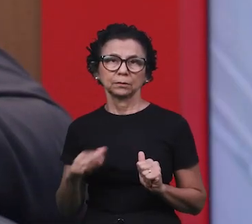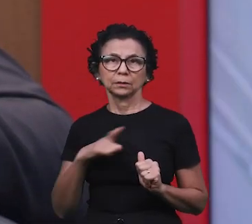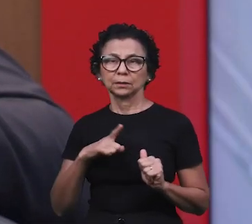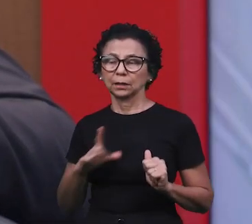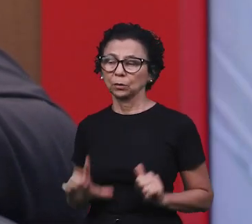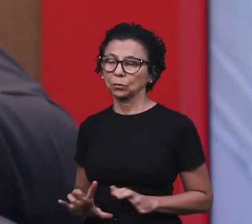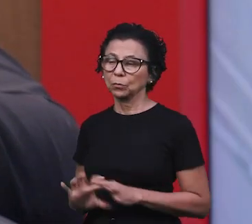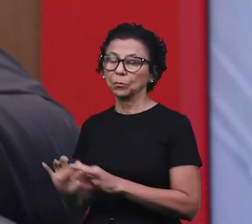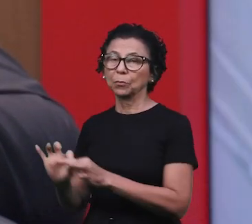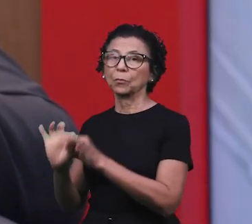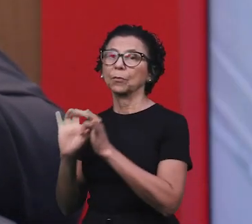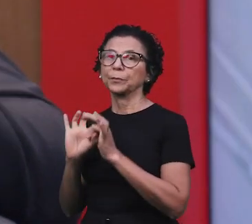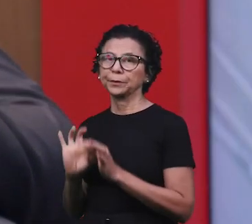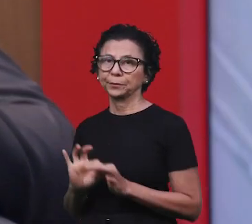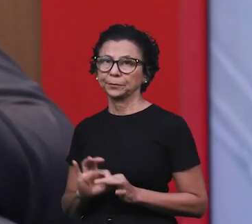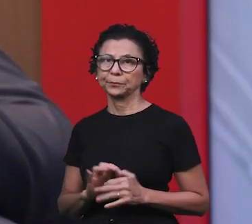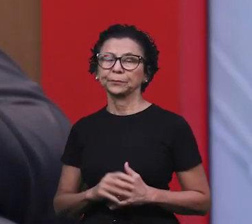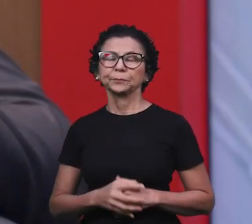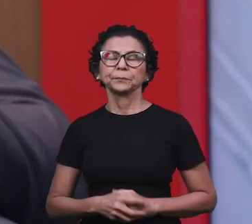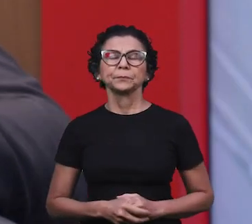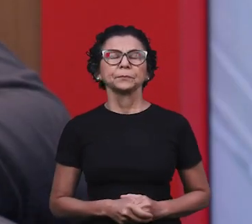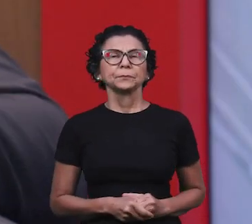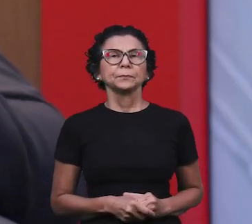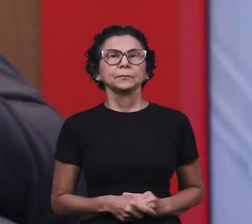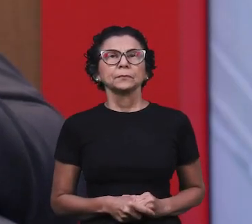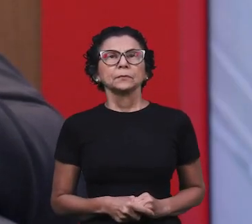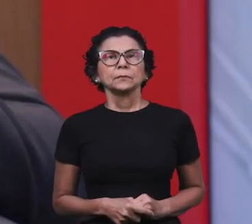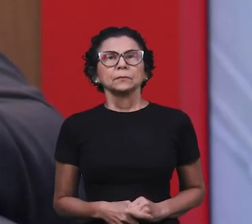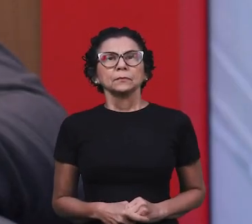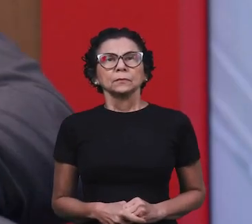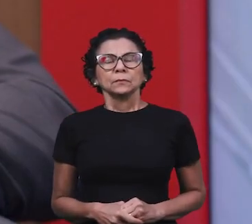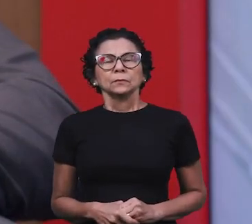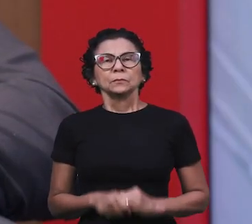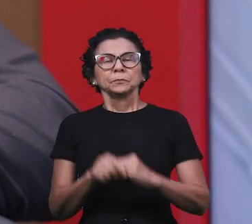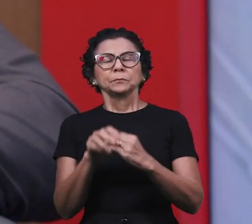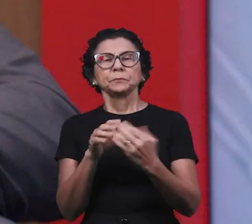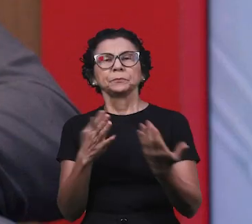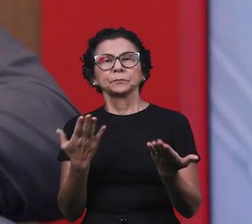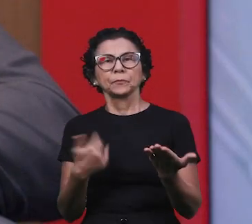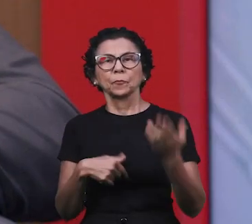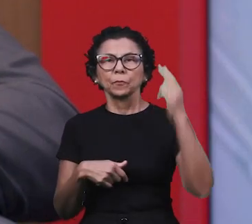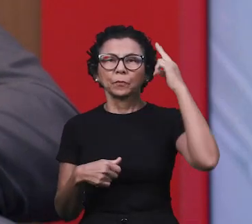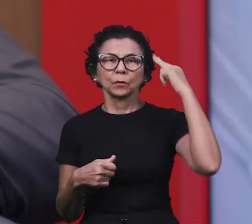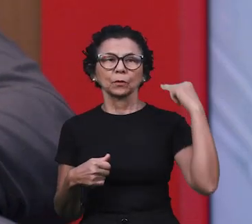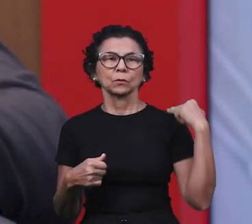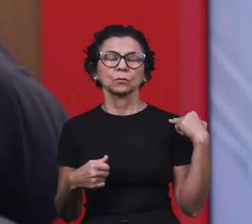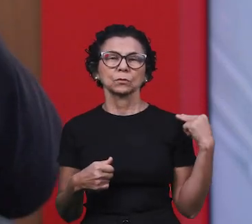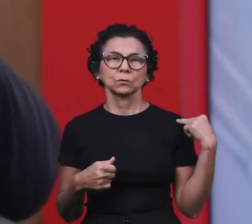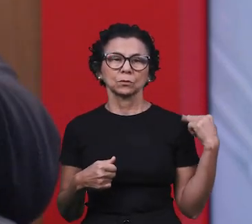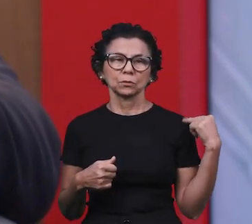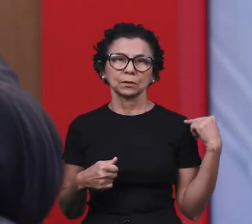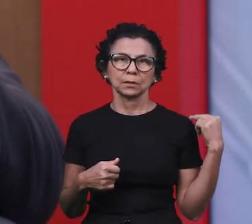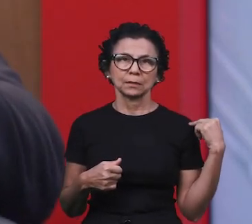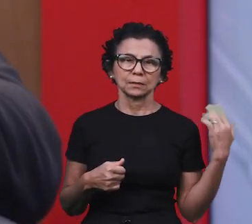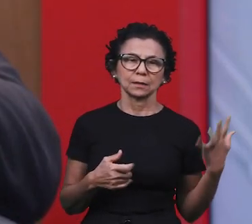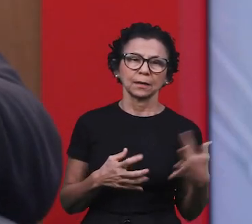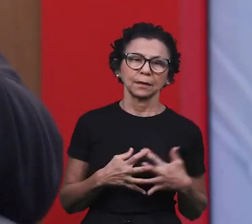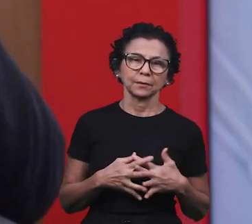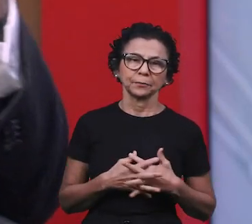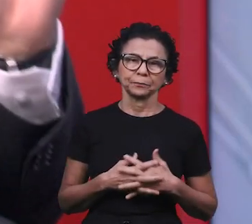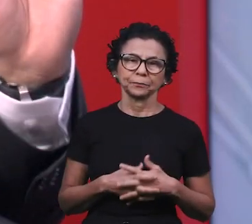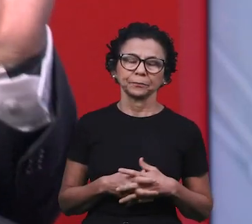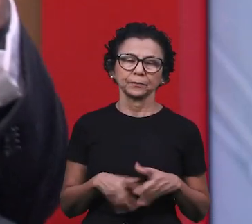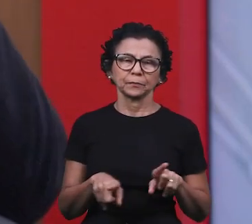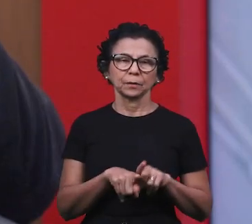comunhão. Então nós frisamos isso, pastor, em outros programas, e o objetivo de José, e o senhor disse isso